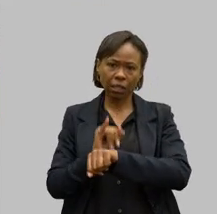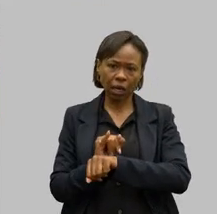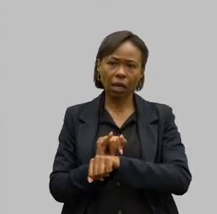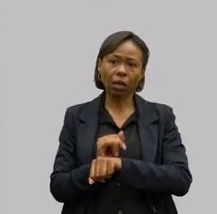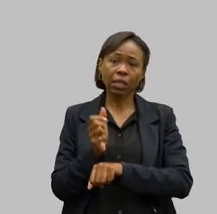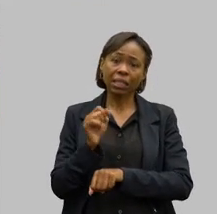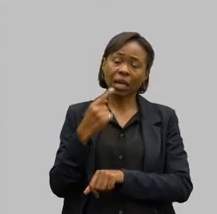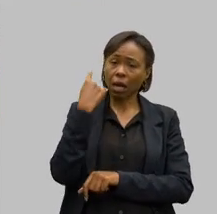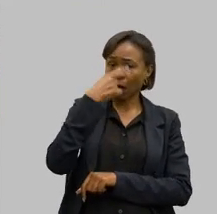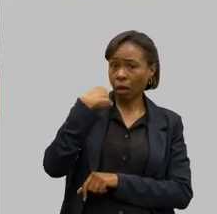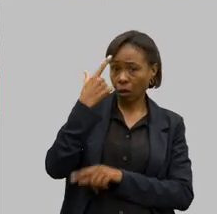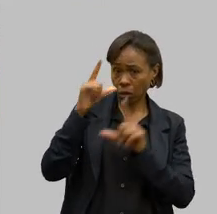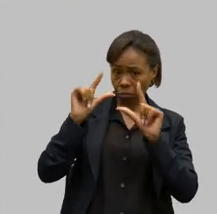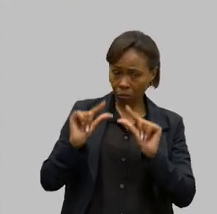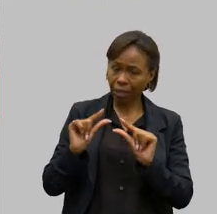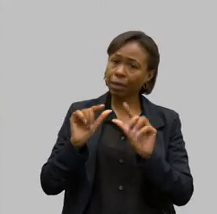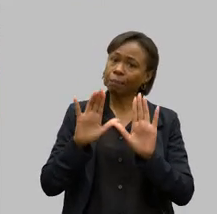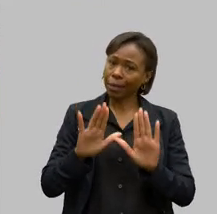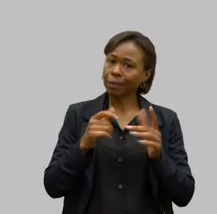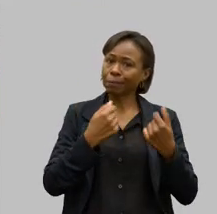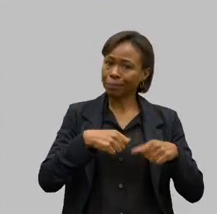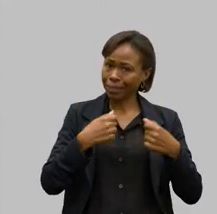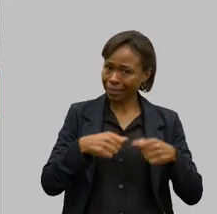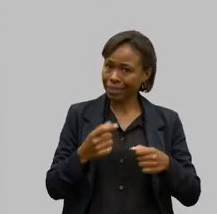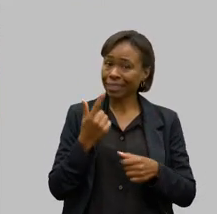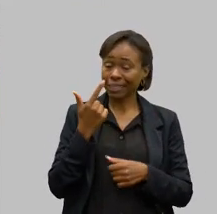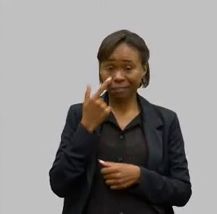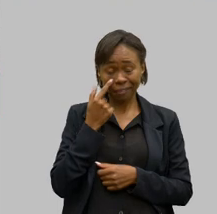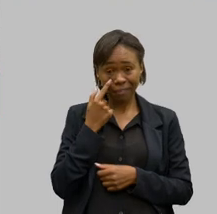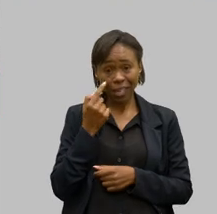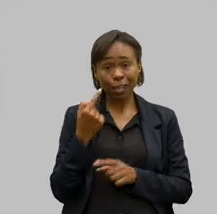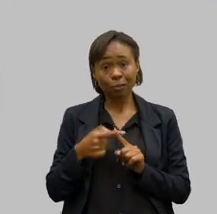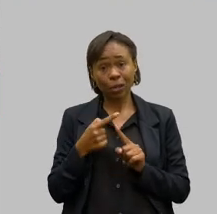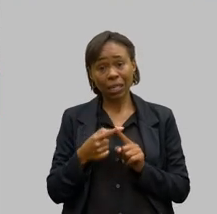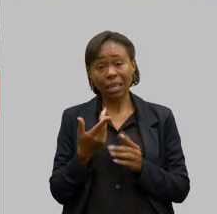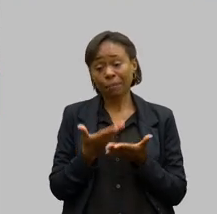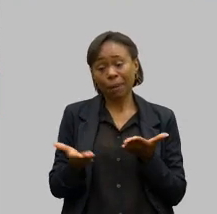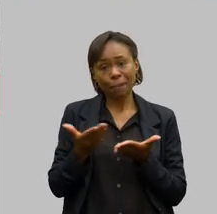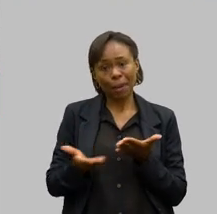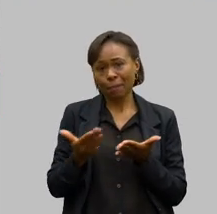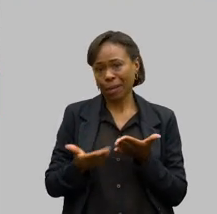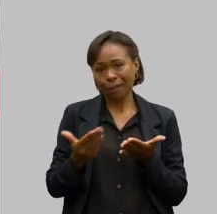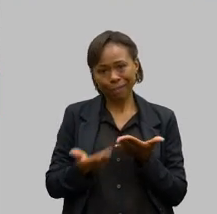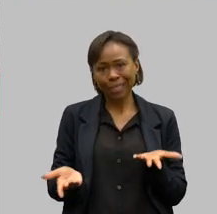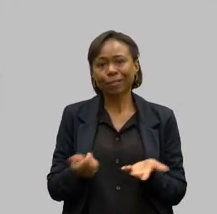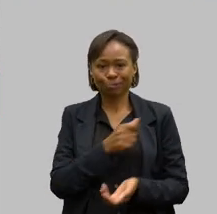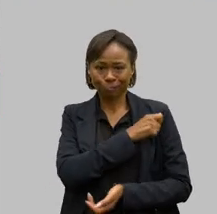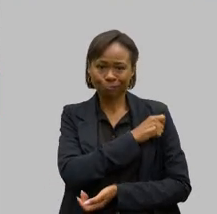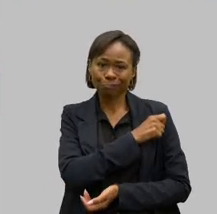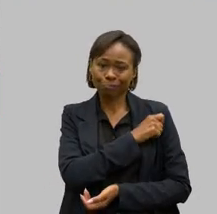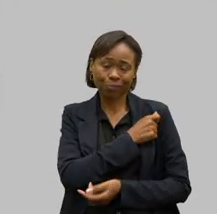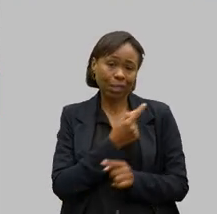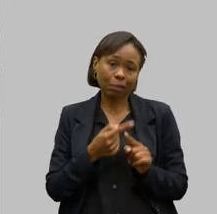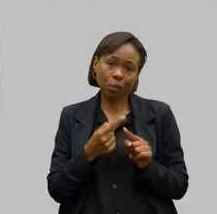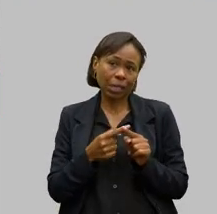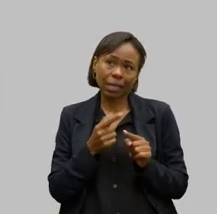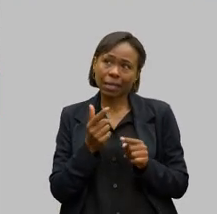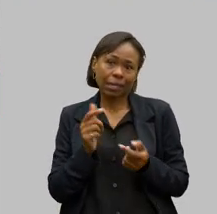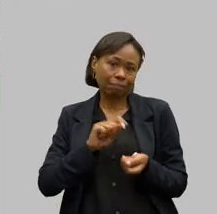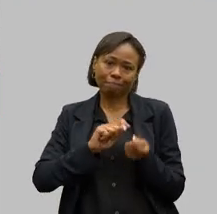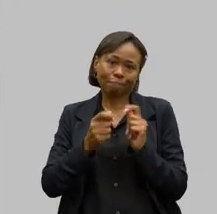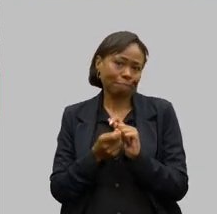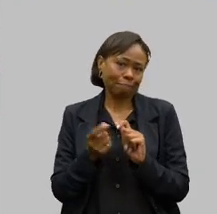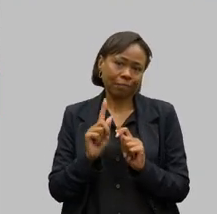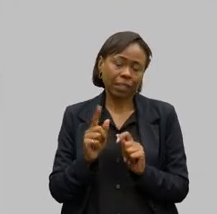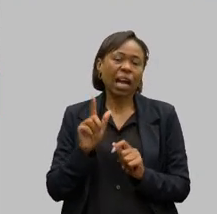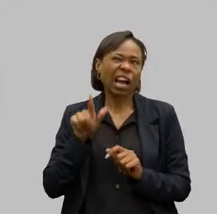uma vez que a gente está tendo aí uma grande perda por parte dos alunos que não se adequam a essa, na verdade, à lei federal, mas que a gente tem que